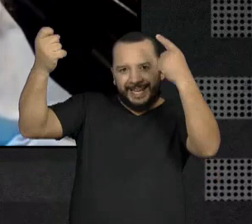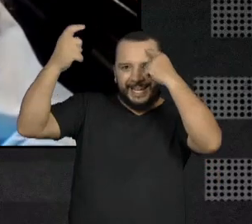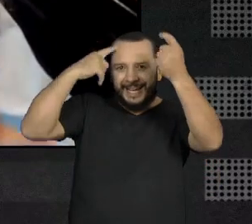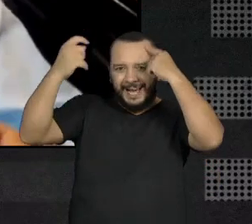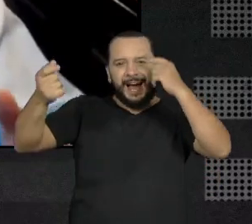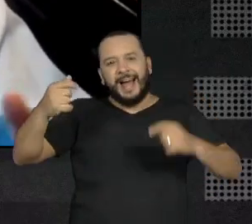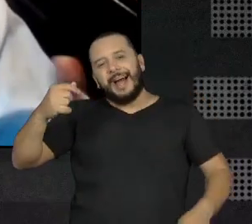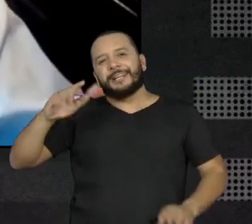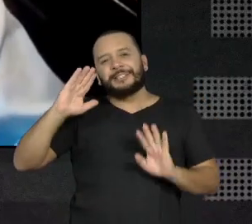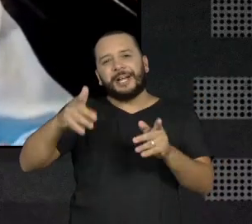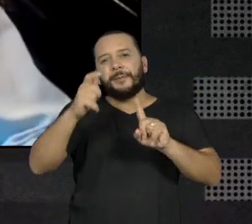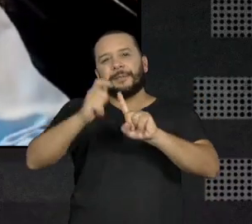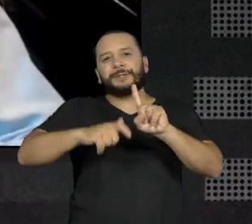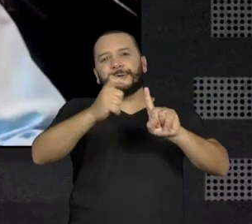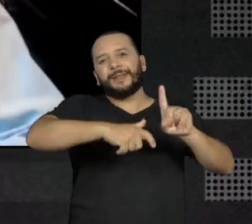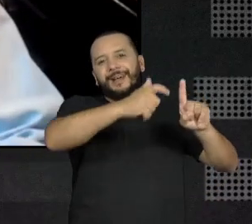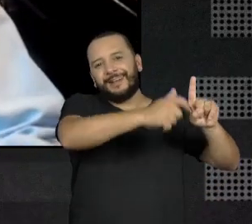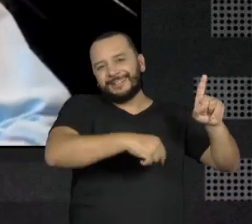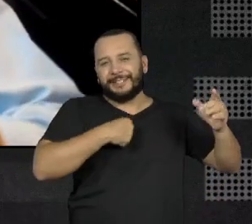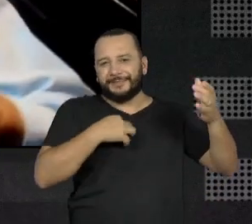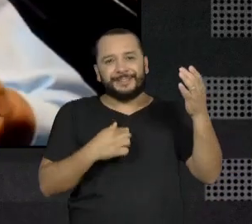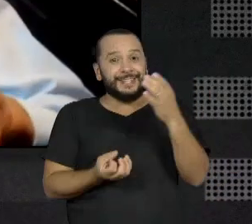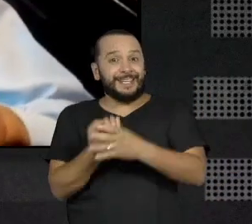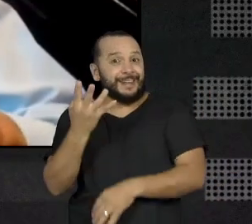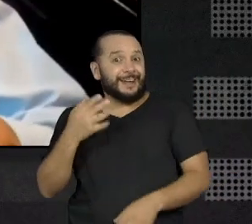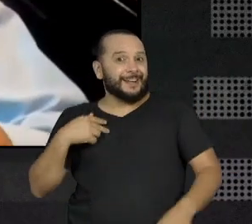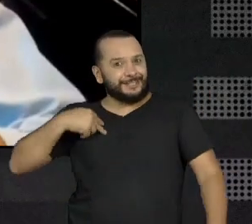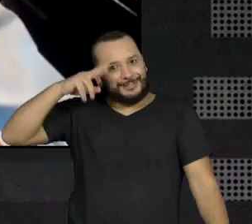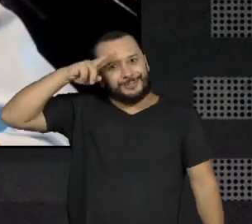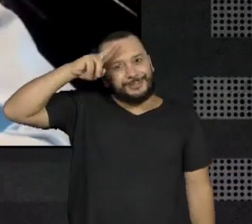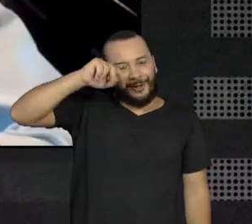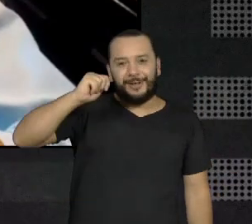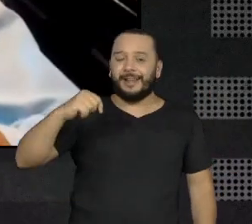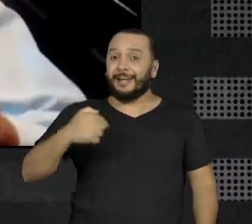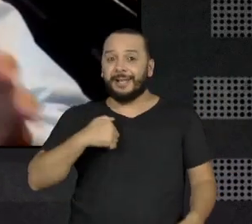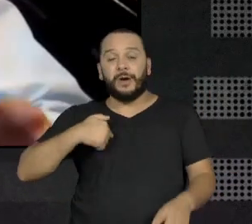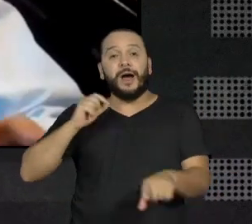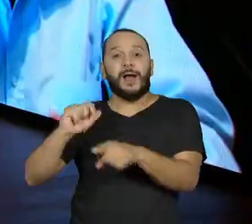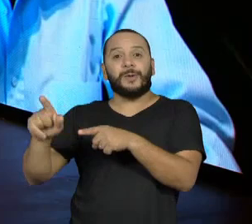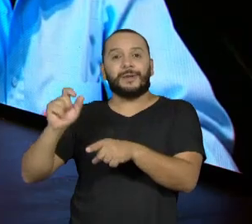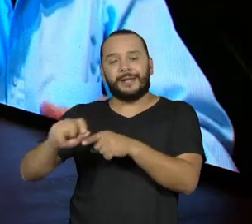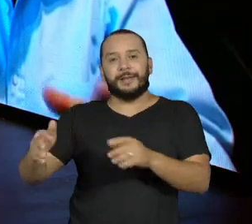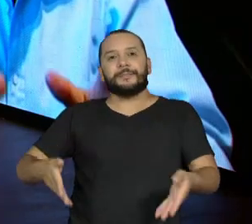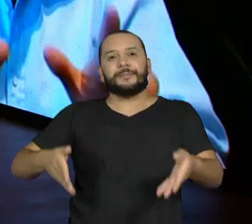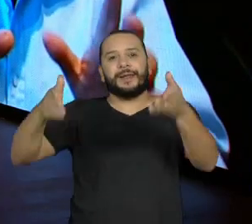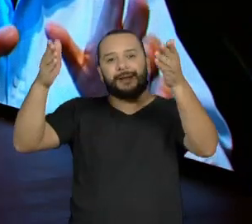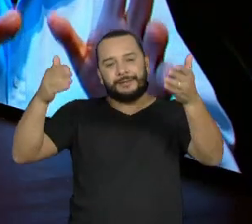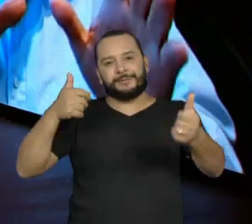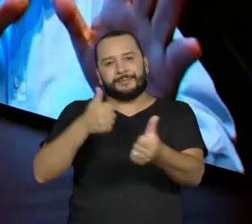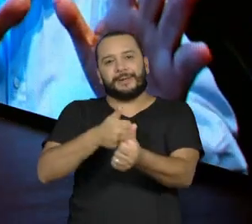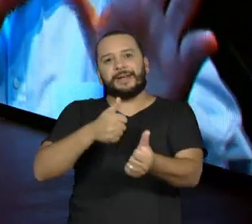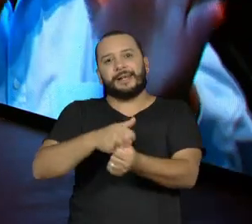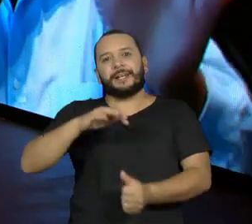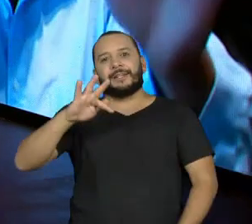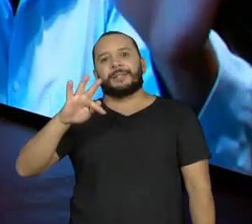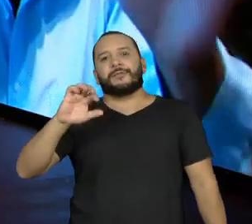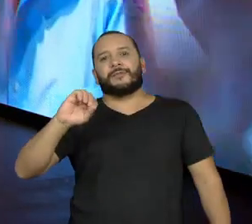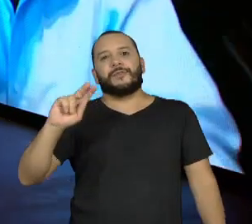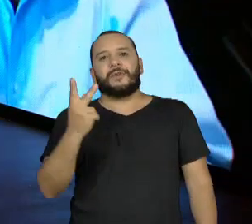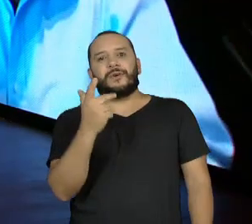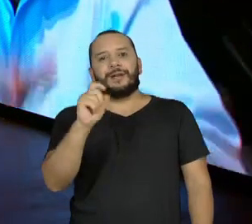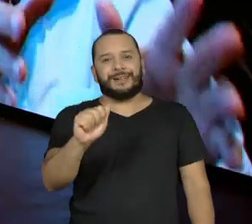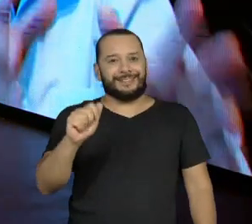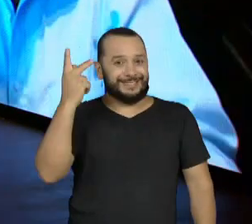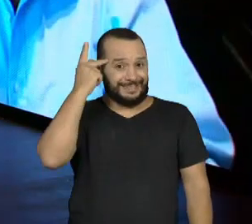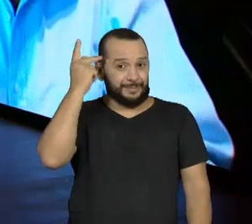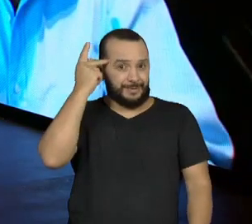personagens para contar mais história. E daí eu aluguei um apartamento próximo da Folha para montar o meu estúdio